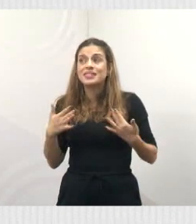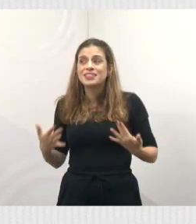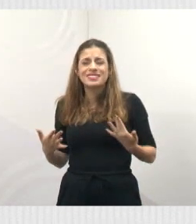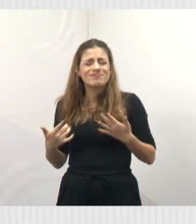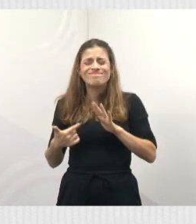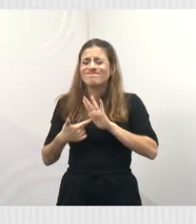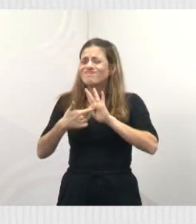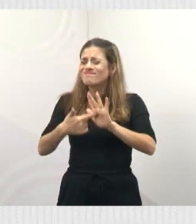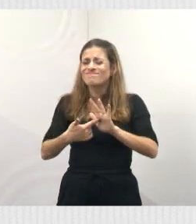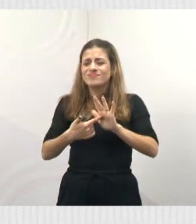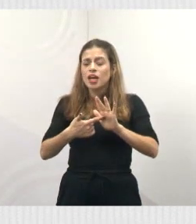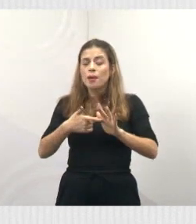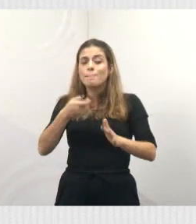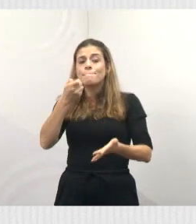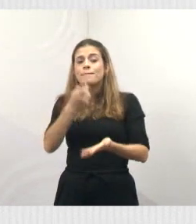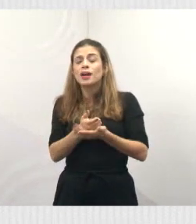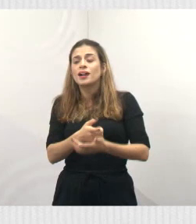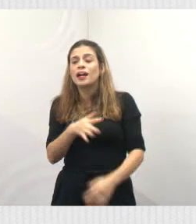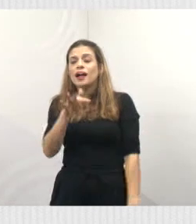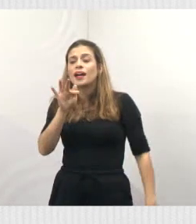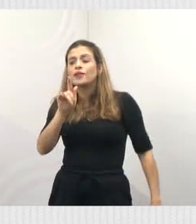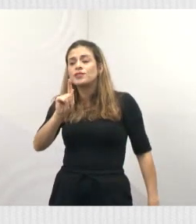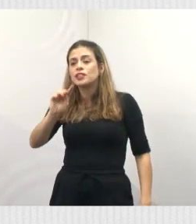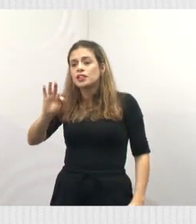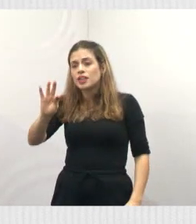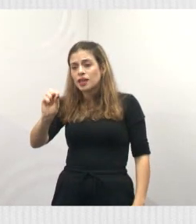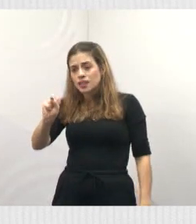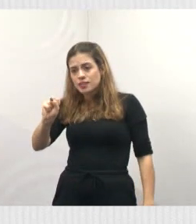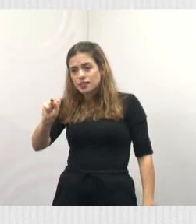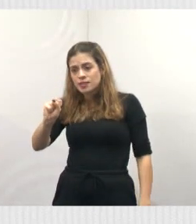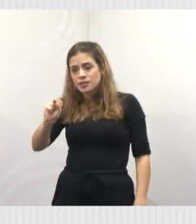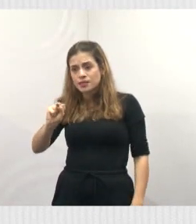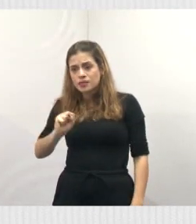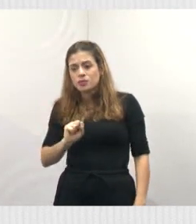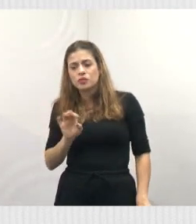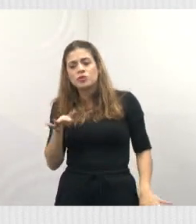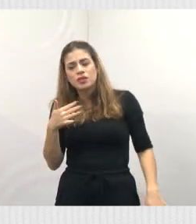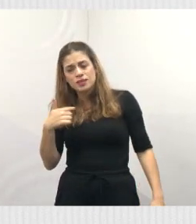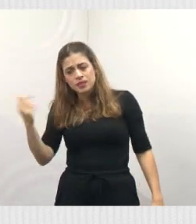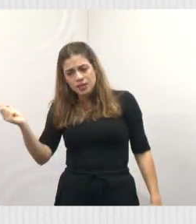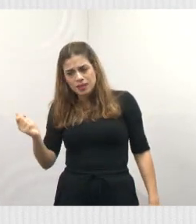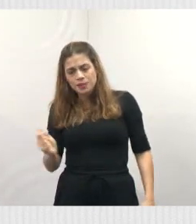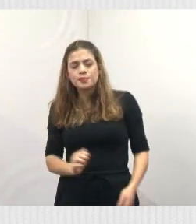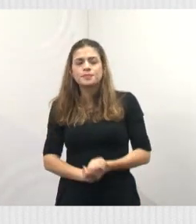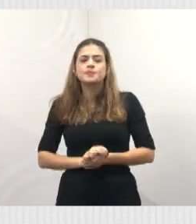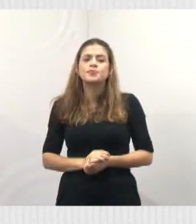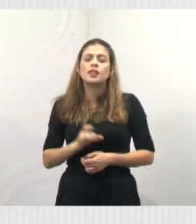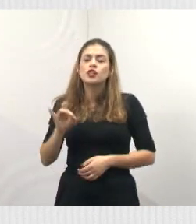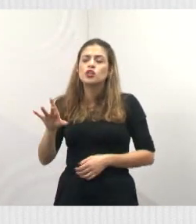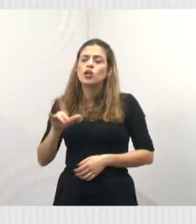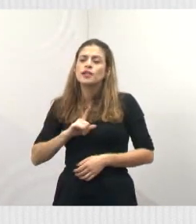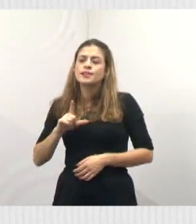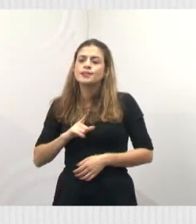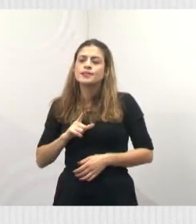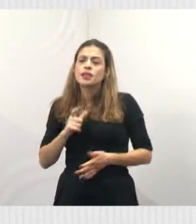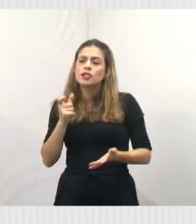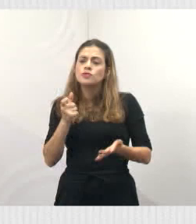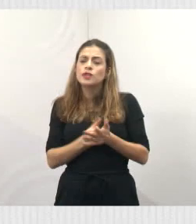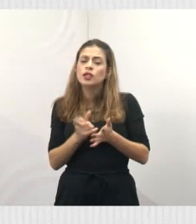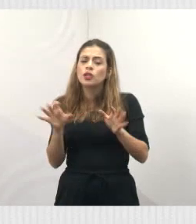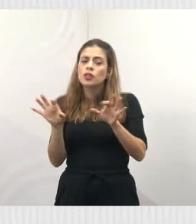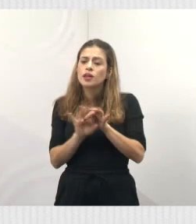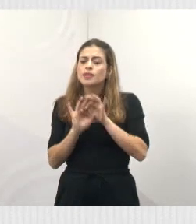o dever de pagar fundo de garantia por tempo de serviço e indenizar na hora de sair. Isso só existe nos vínculos de trabalho.